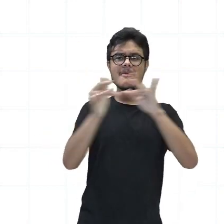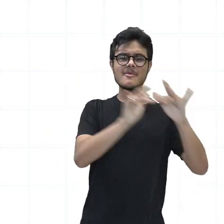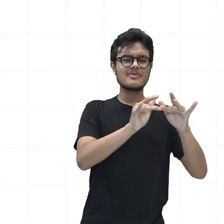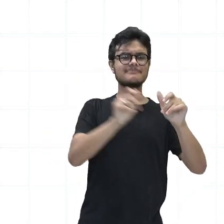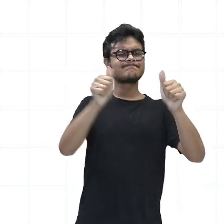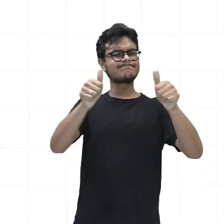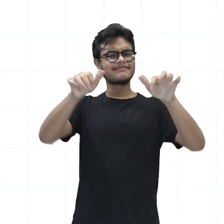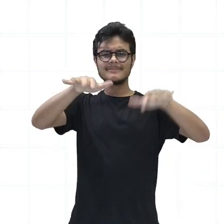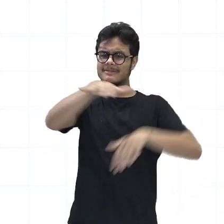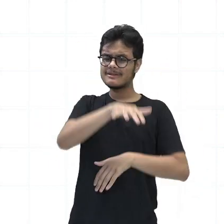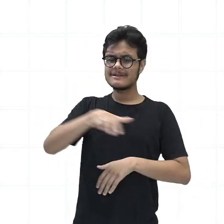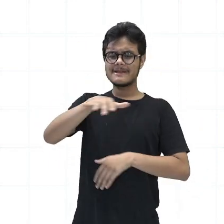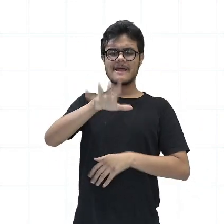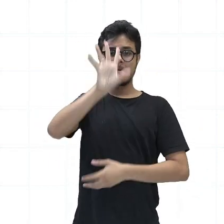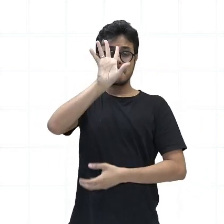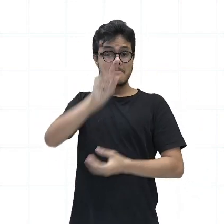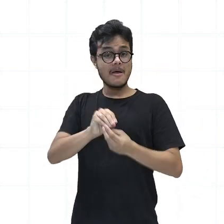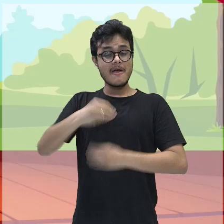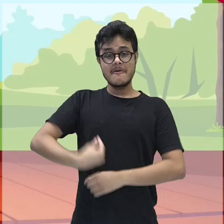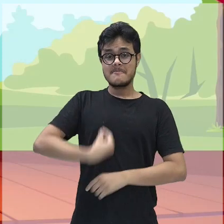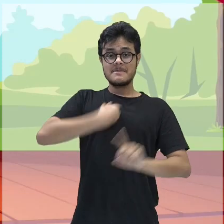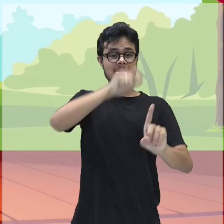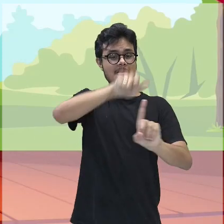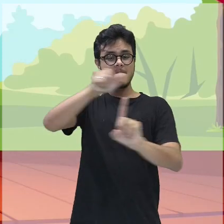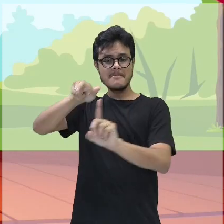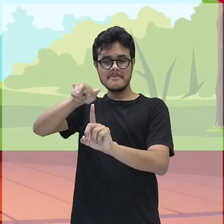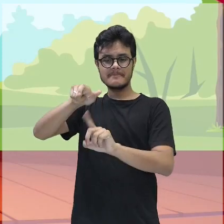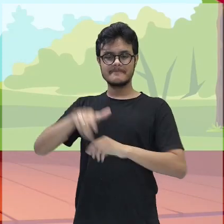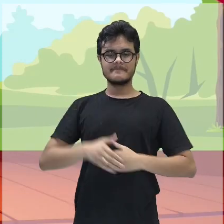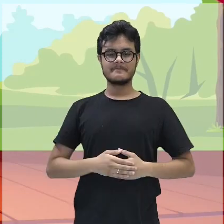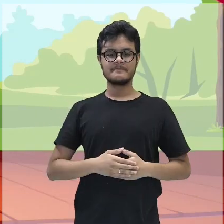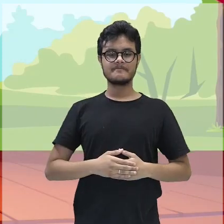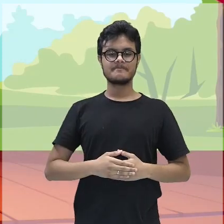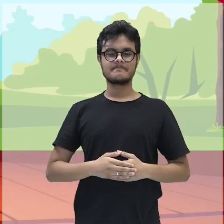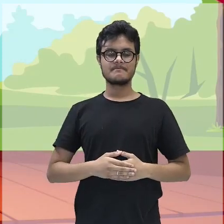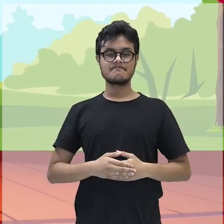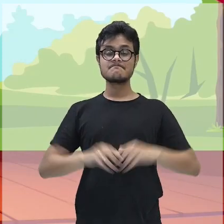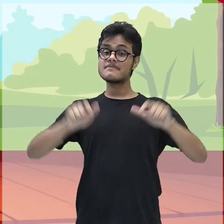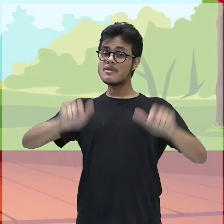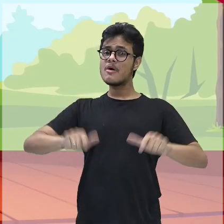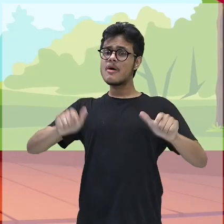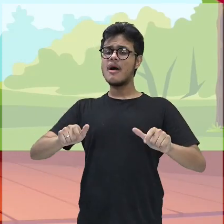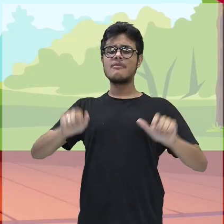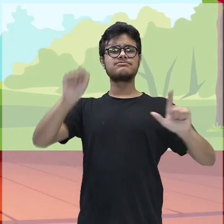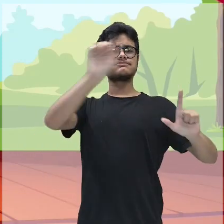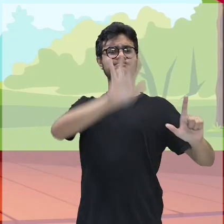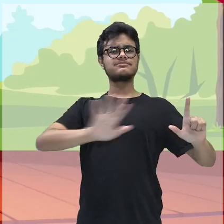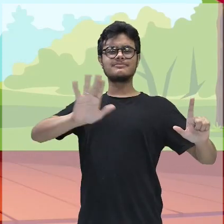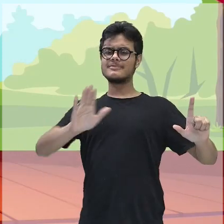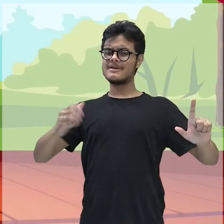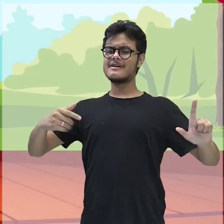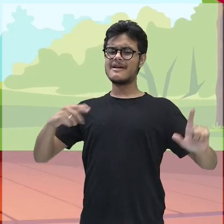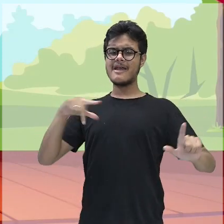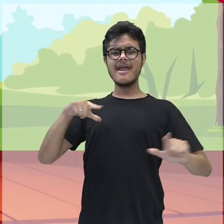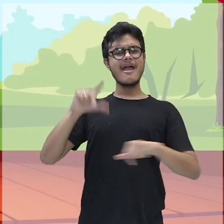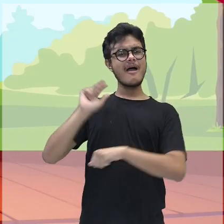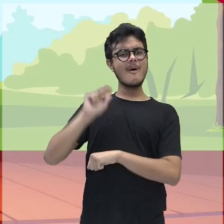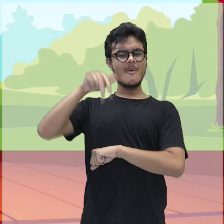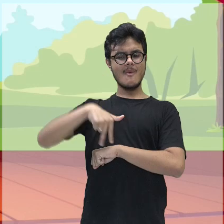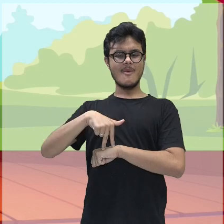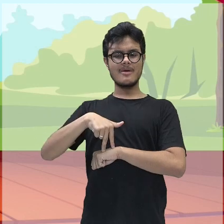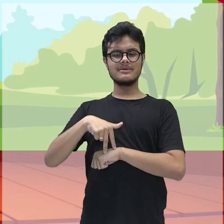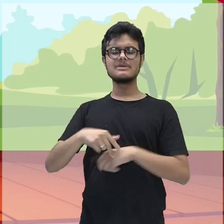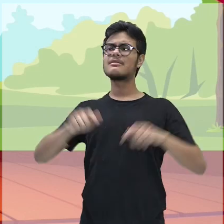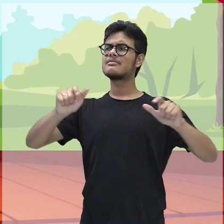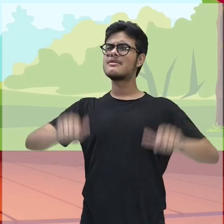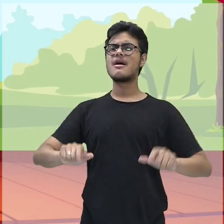para ações dos personagens, certo? Então, aqui eu estou no nosso cenário, não é verdade? Esse cenário